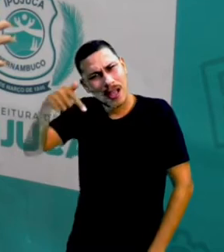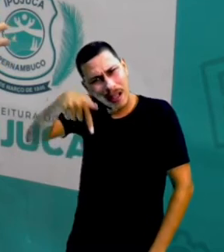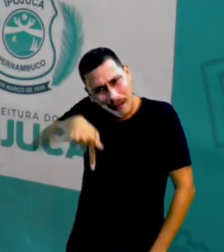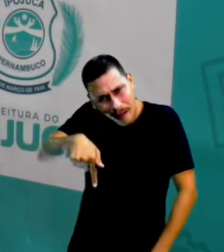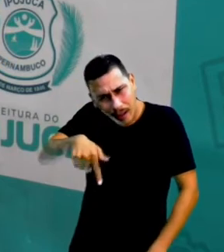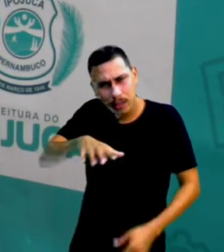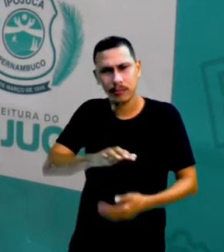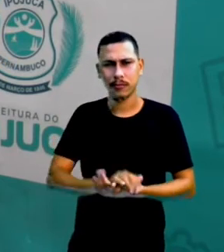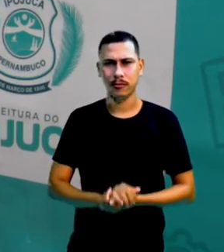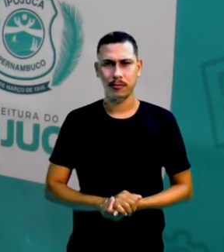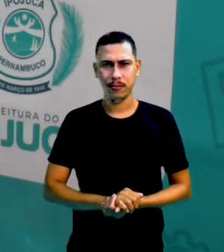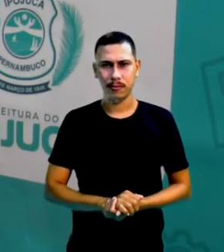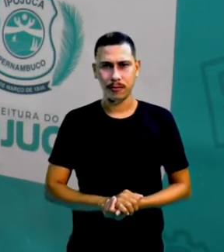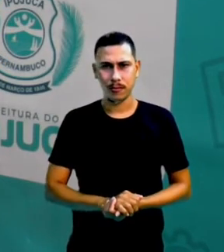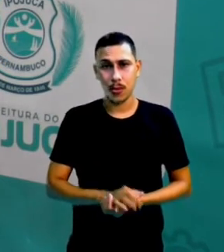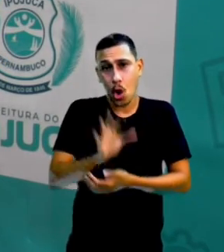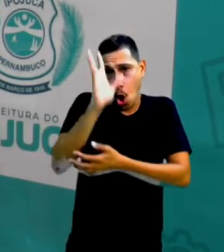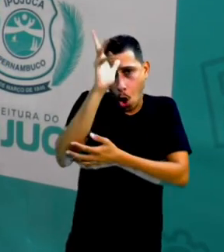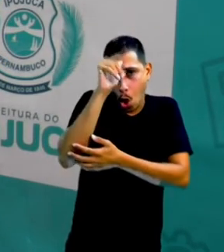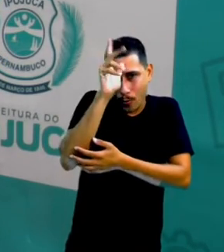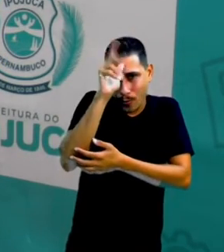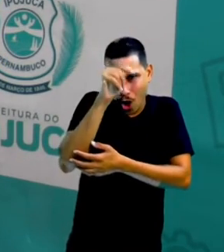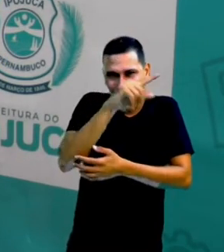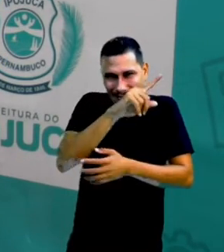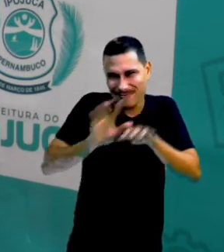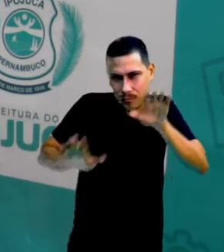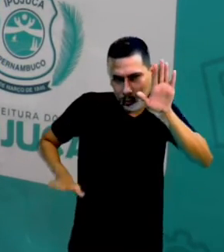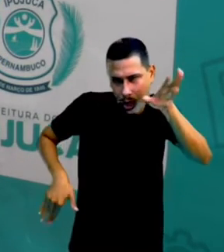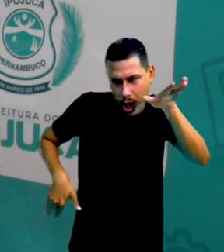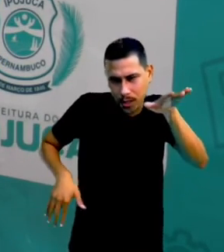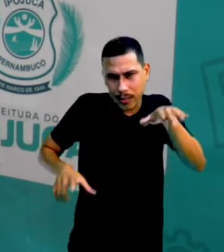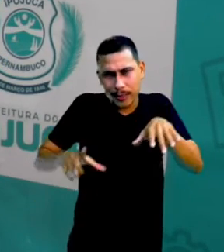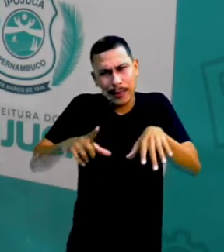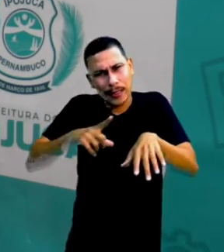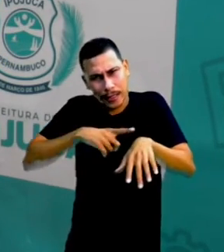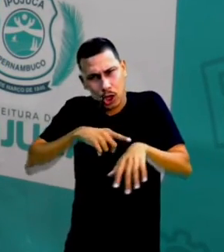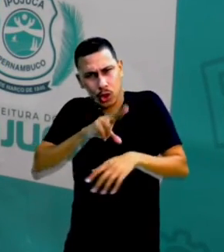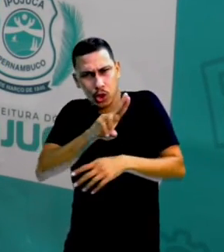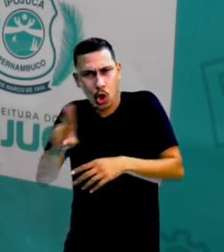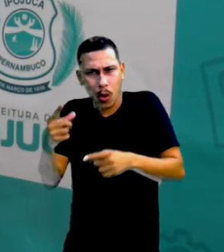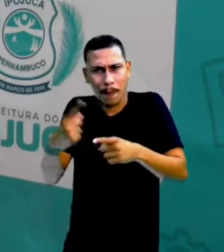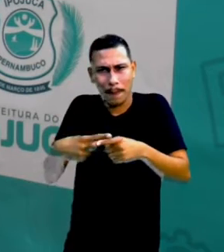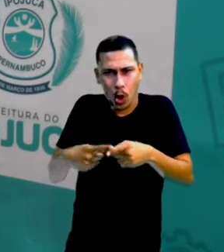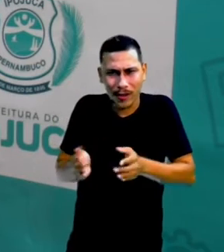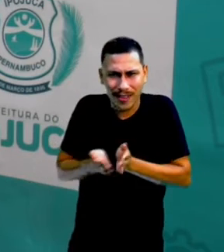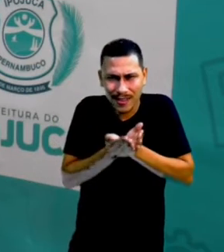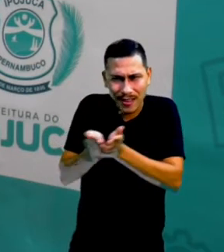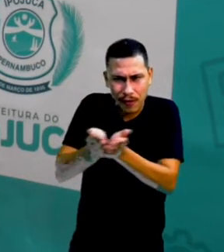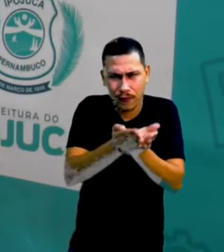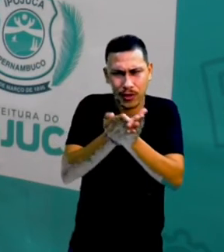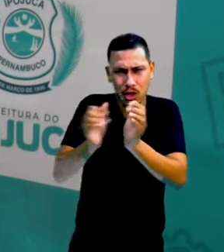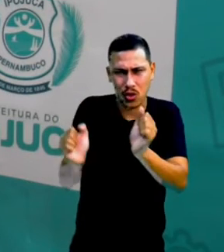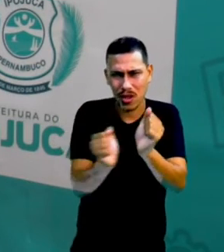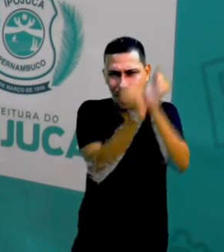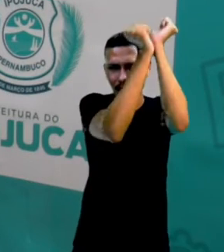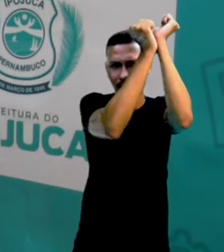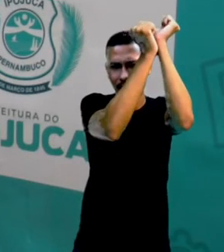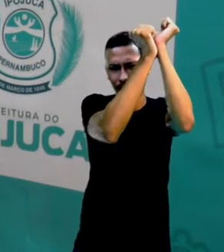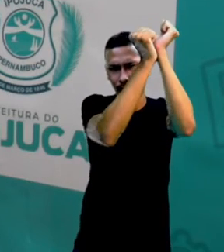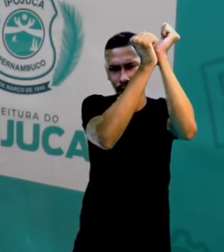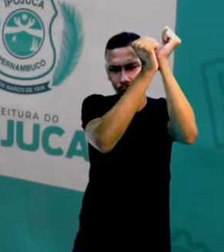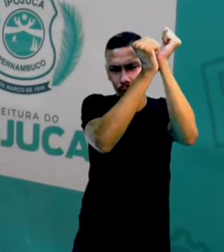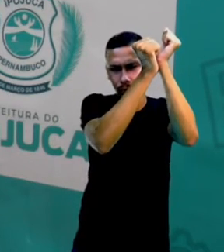de Galinhas tem esse nome por aportar os navios negreiros que chegavam lá. É ofuscado